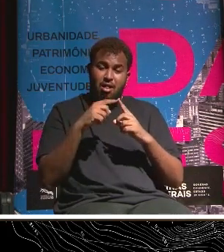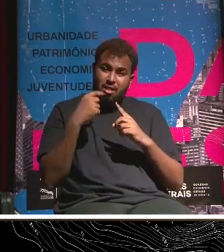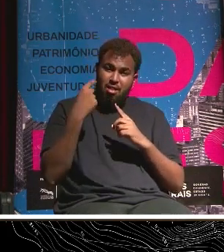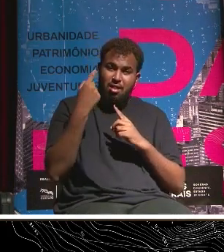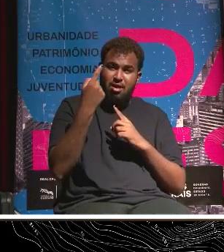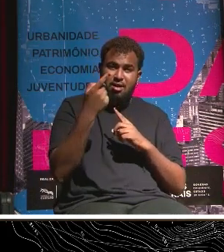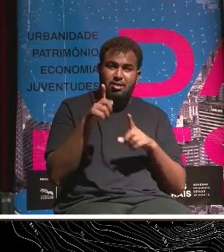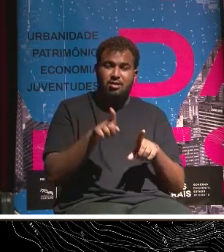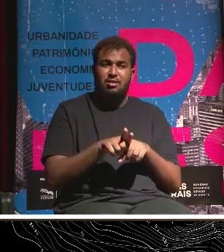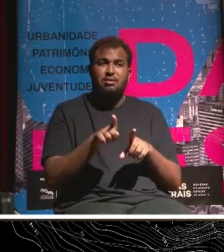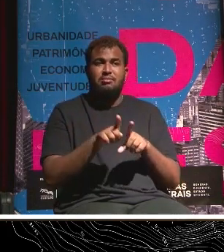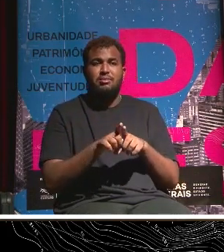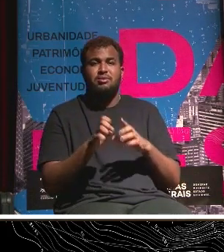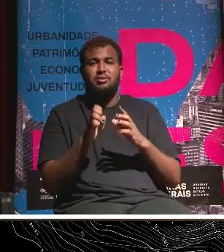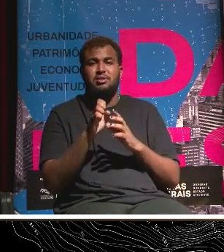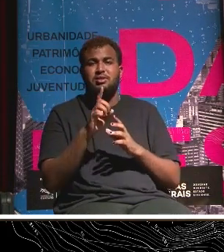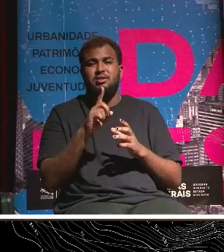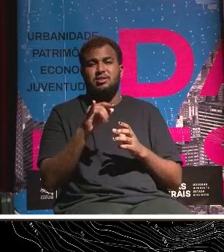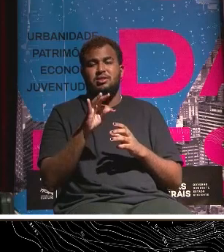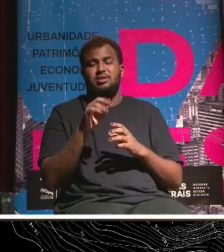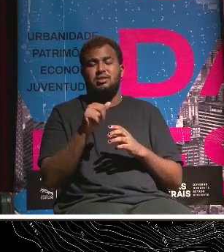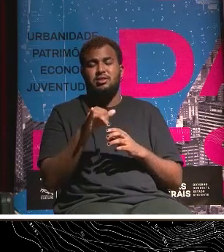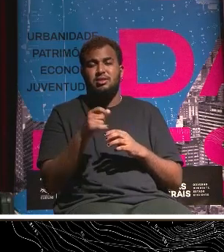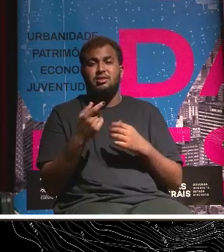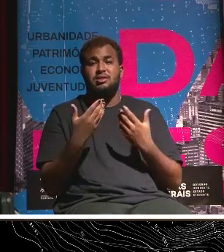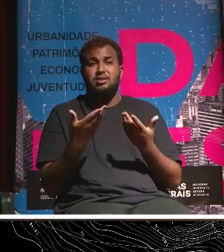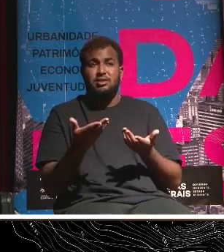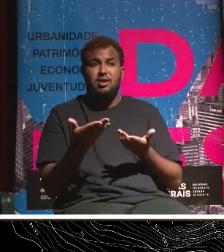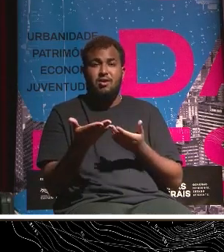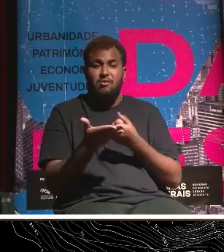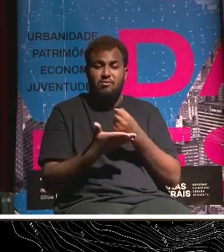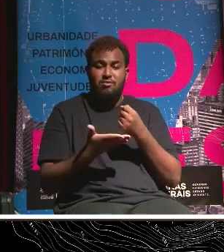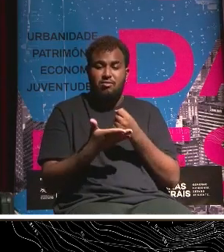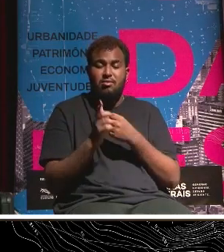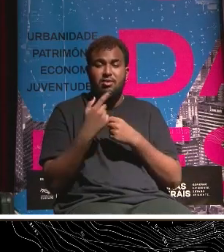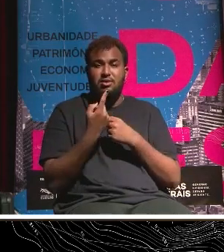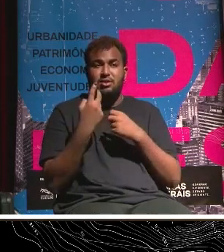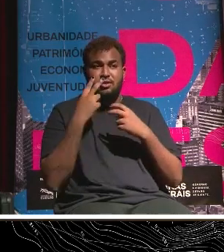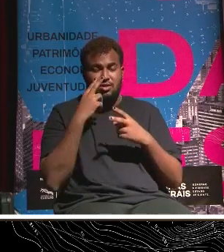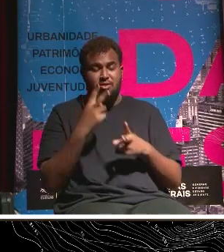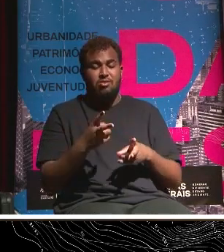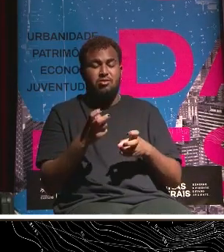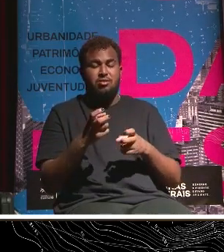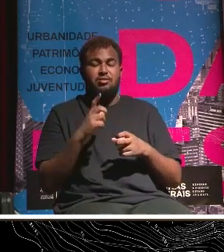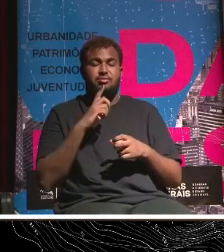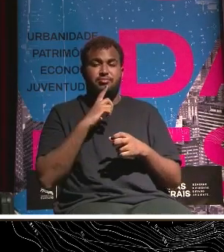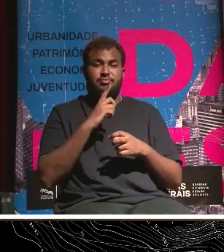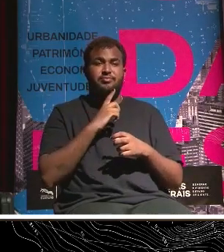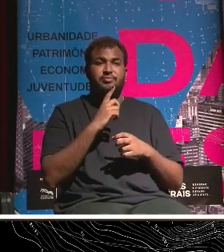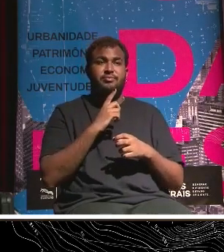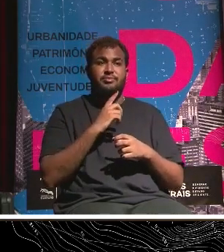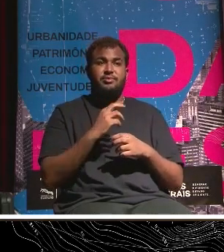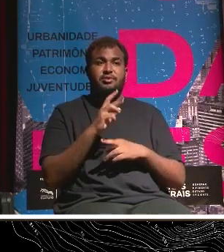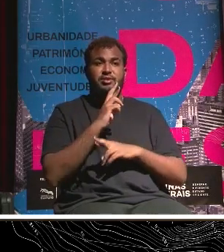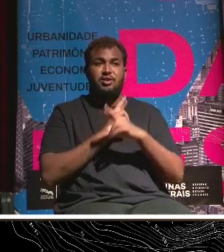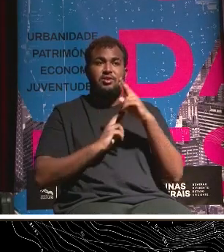além dos editais. É fundamental que a gente olhe e estabeleça relações reais e